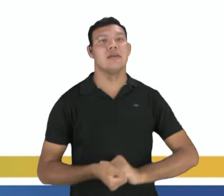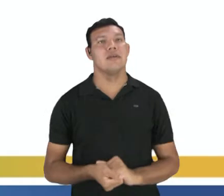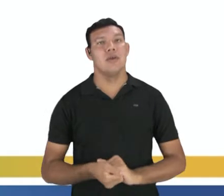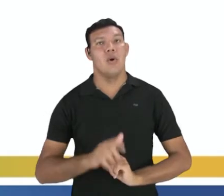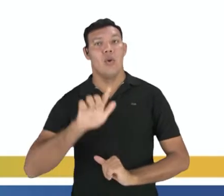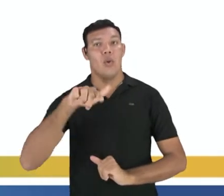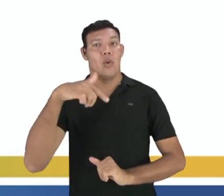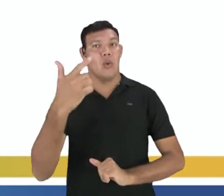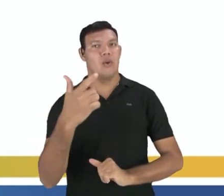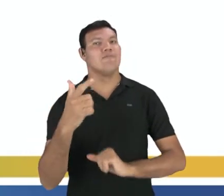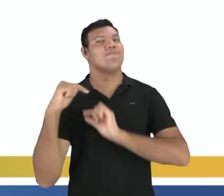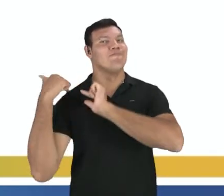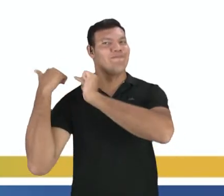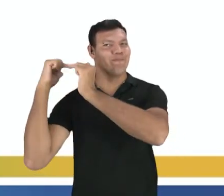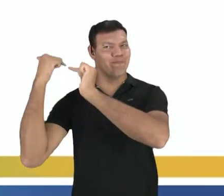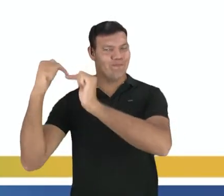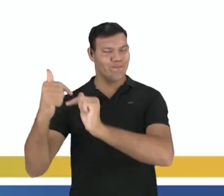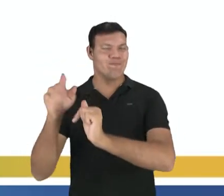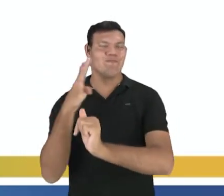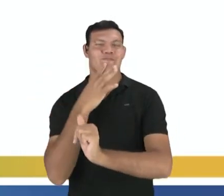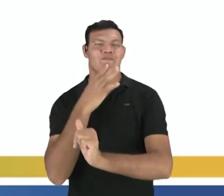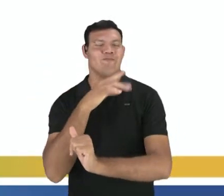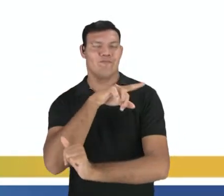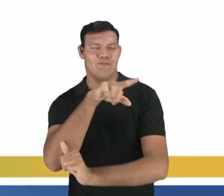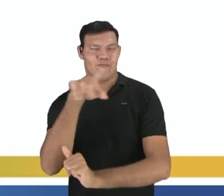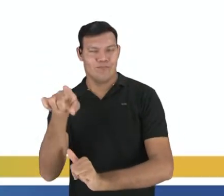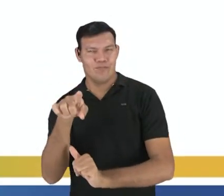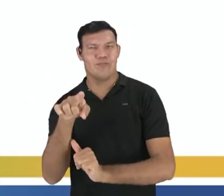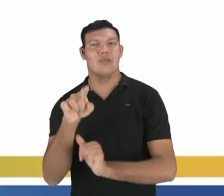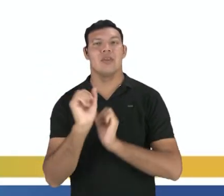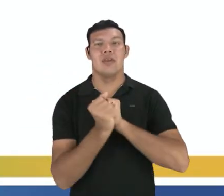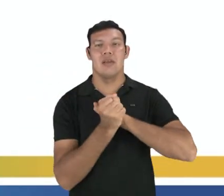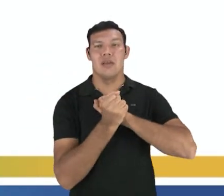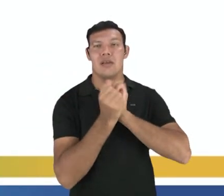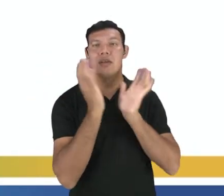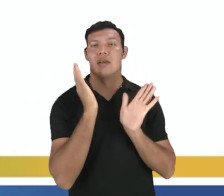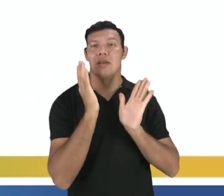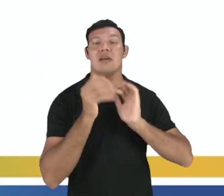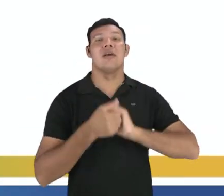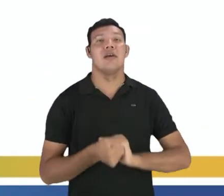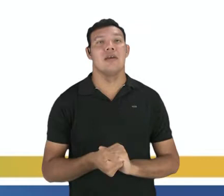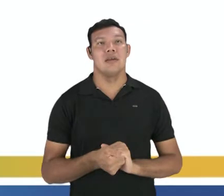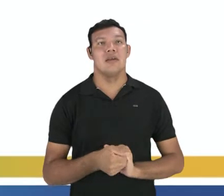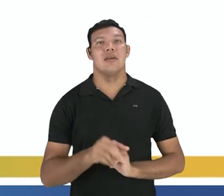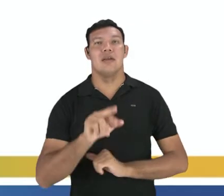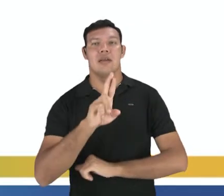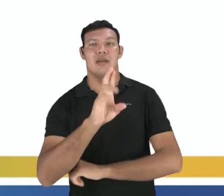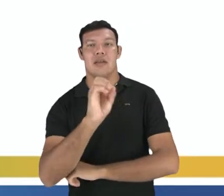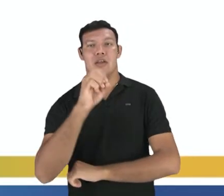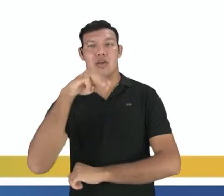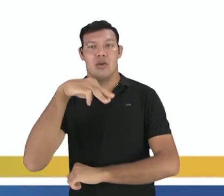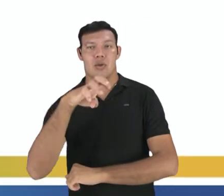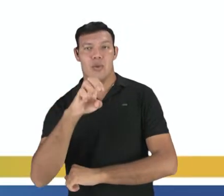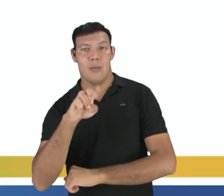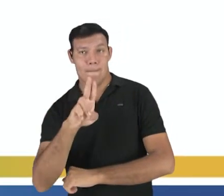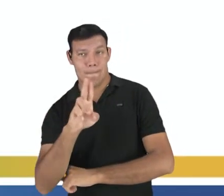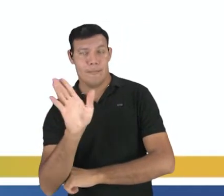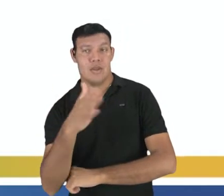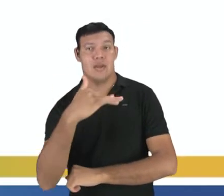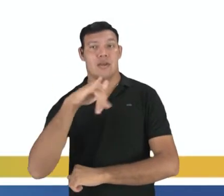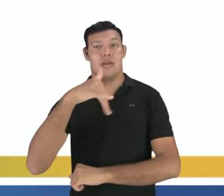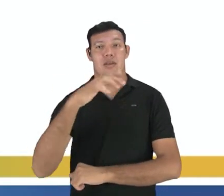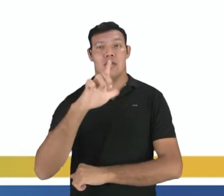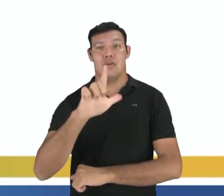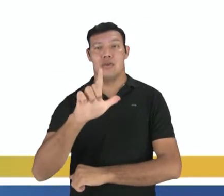Um outro clássico conhecidíssimo de William Shakespeare chama-se Romeu e Julieta. O